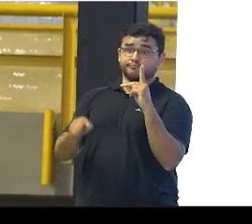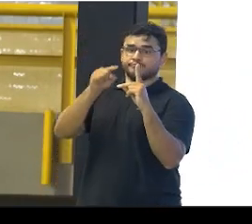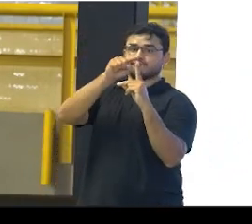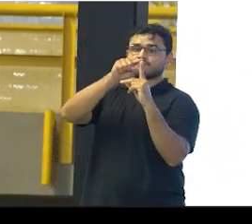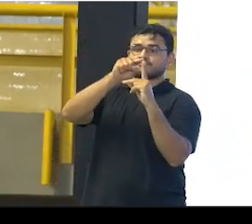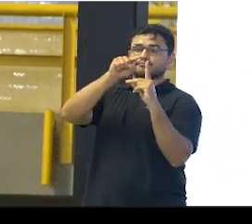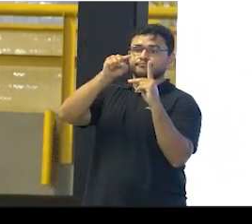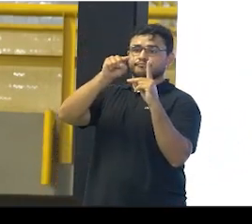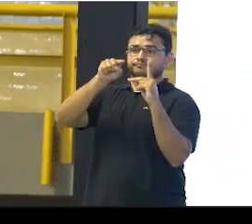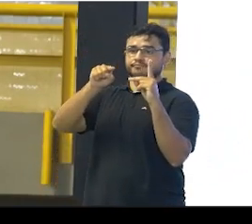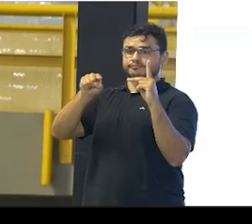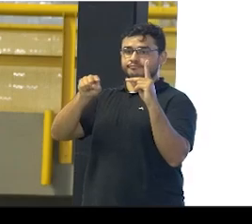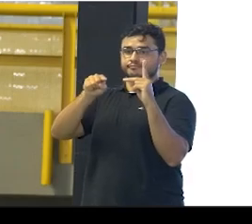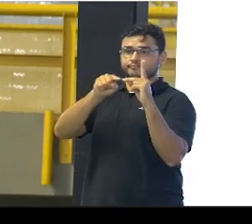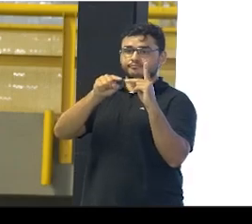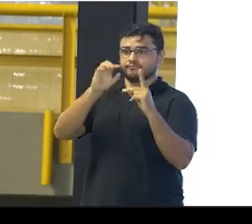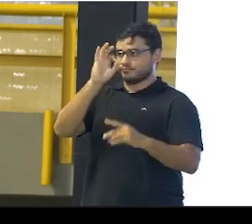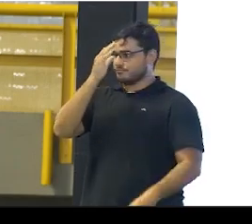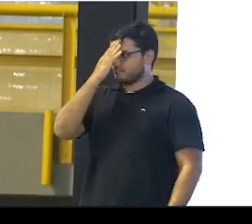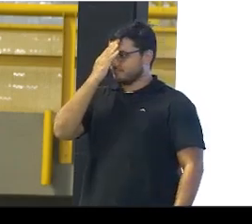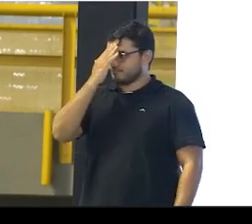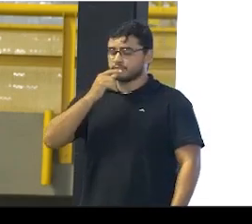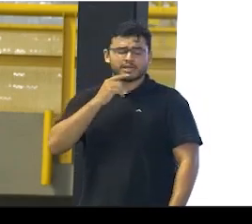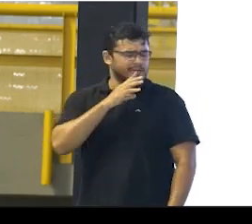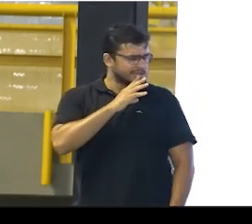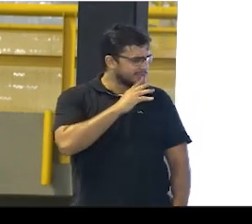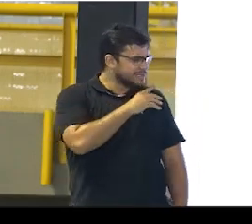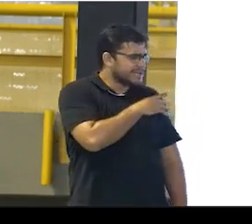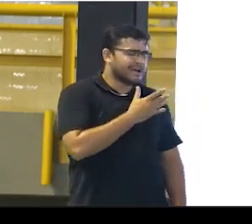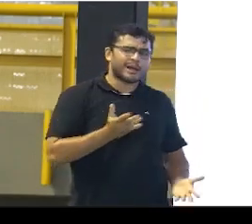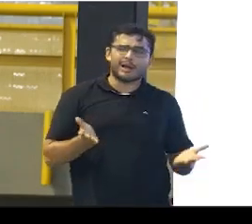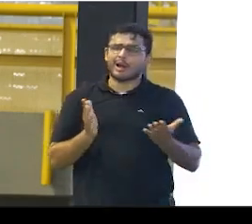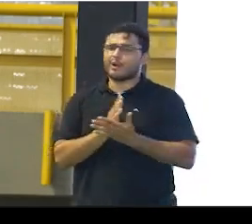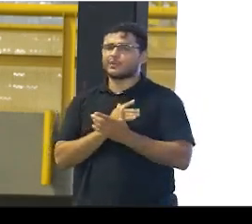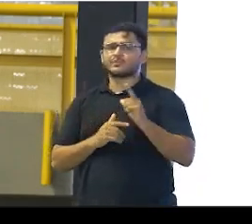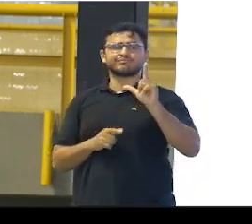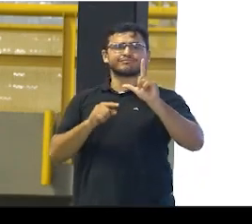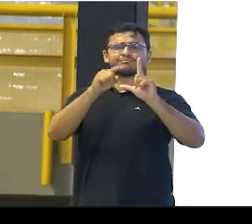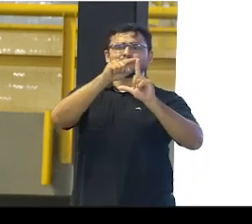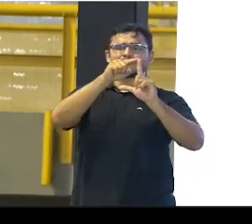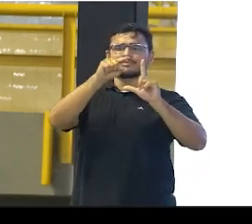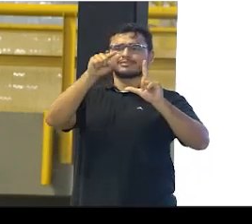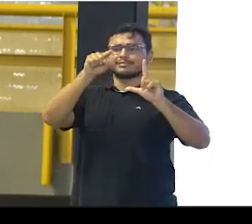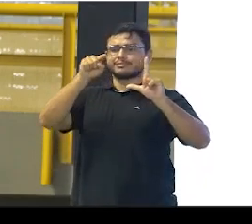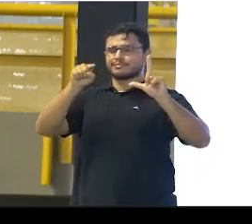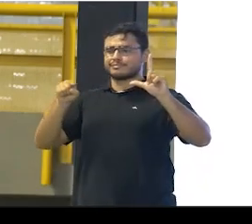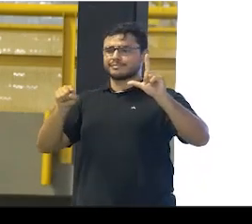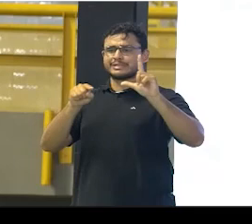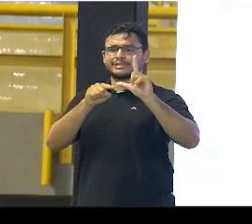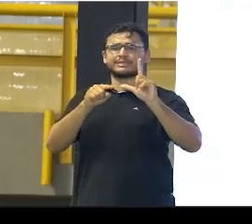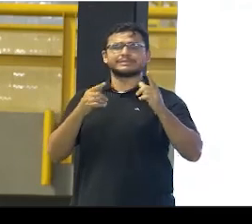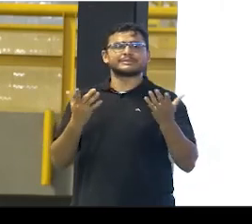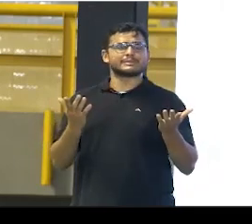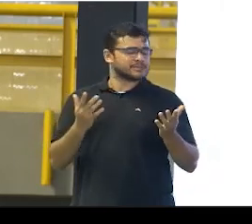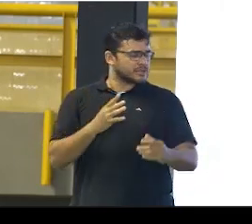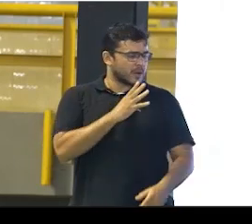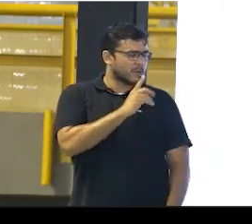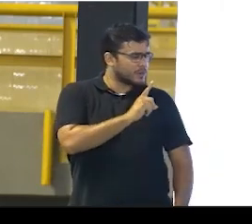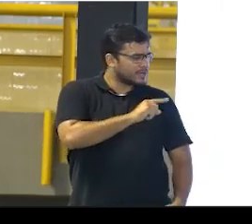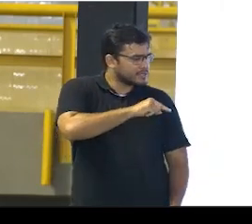e outra coisa, sempre, o número par sempre fica do lado direito, e o número ímpar sempre do lado esquerdo,